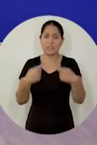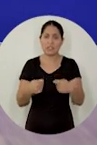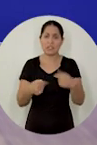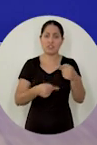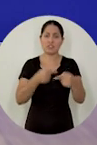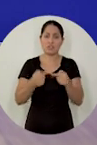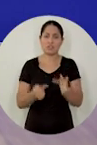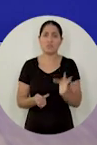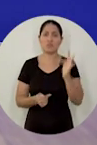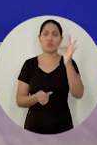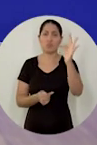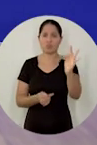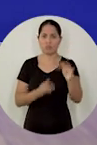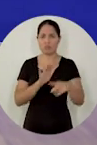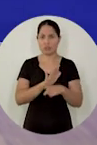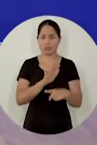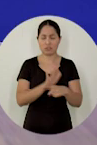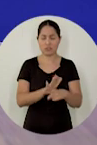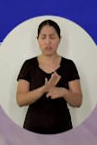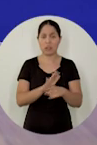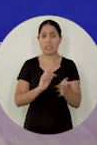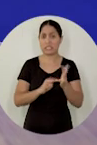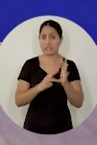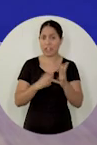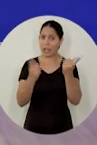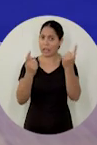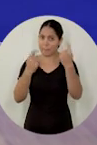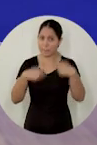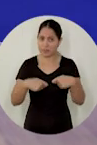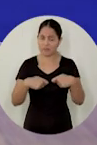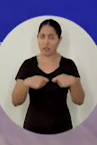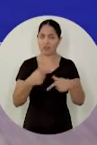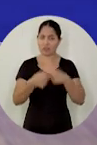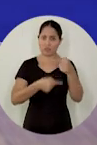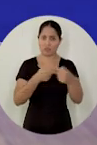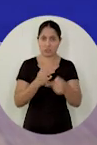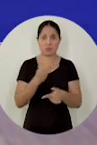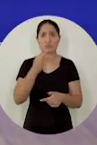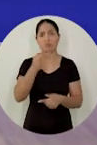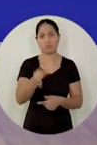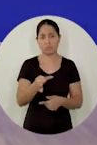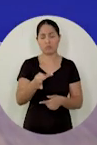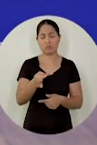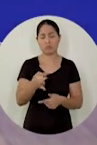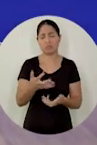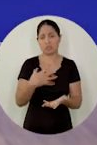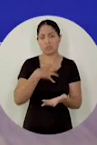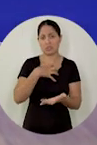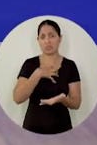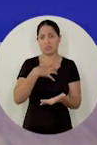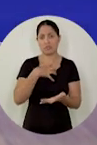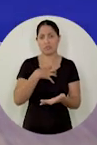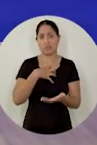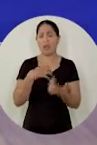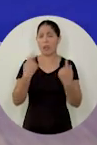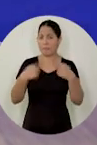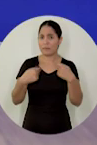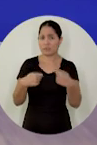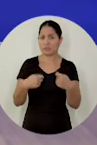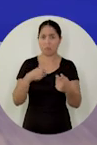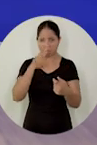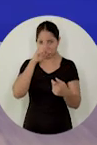da geração atual, sem comprometer a capacidade das gerações futuras de satisfazer as suas